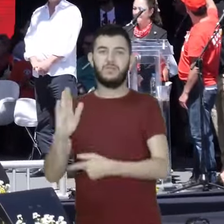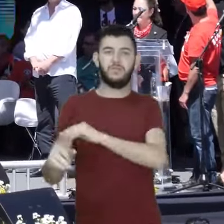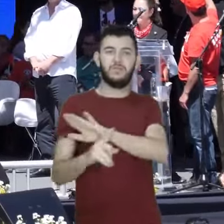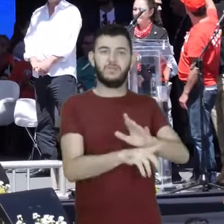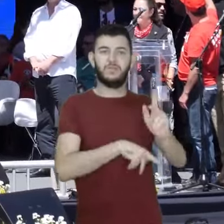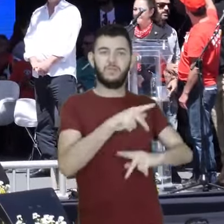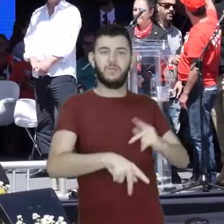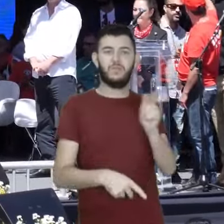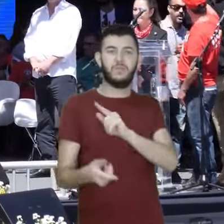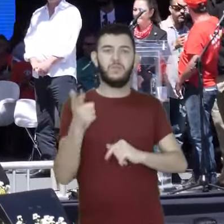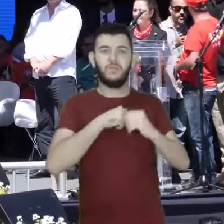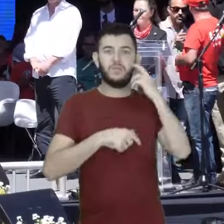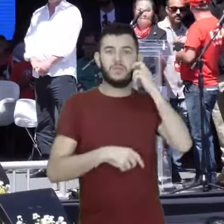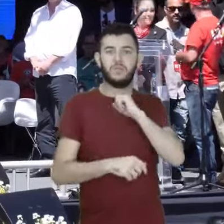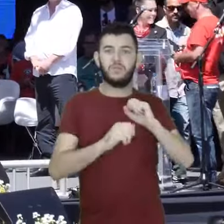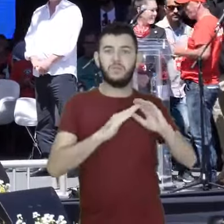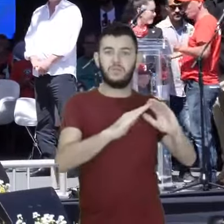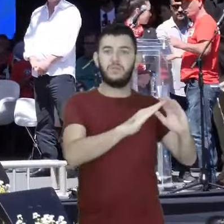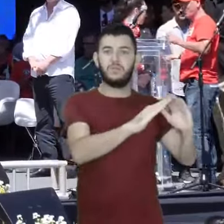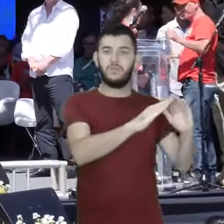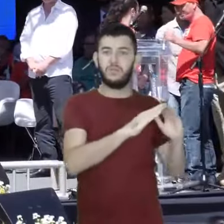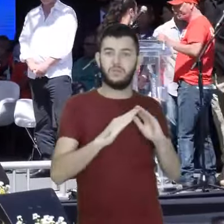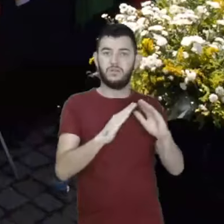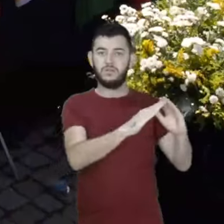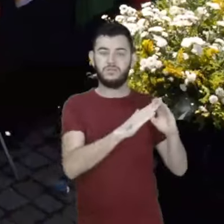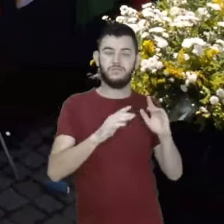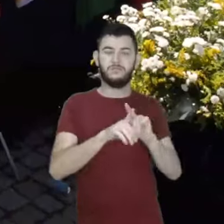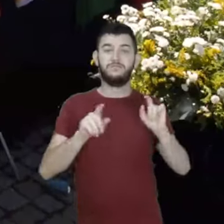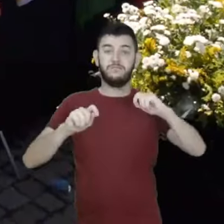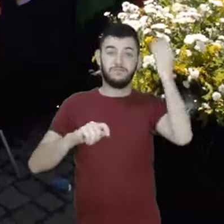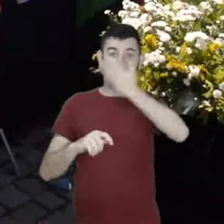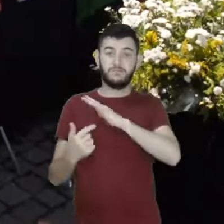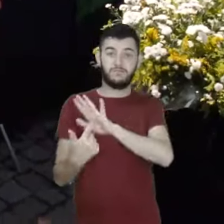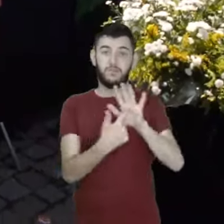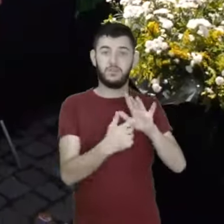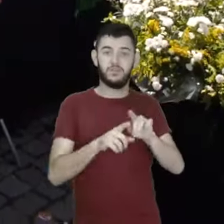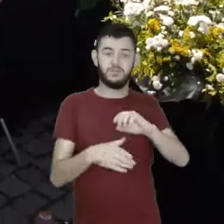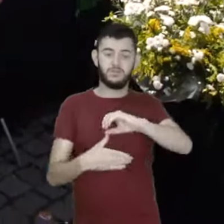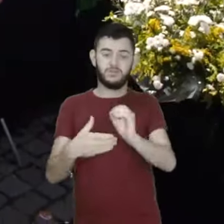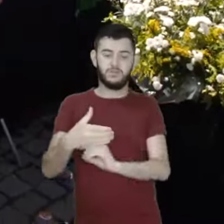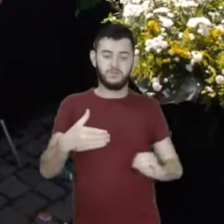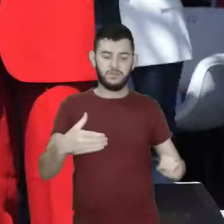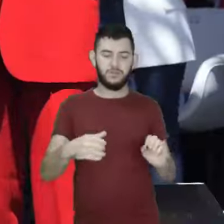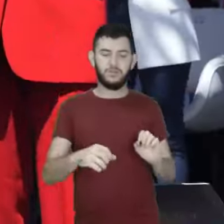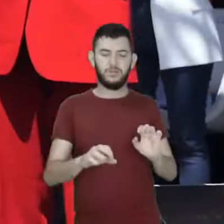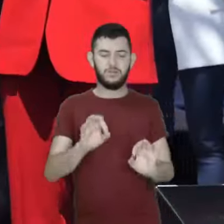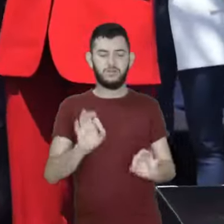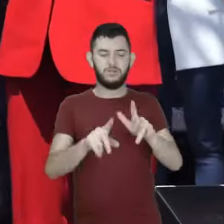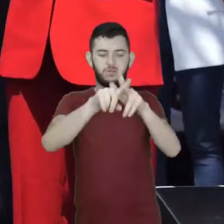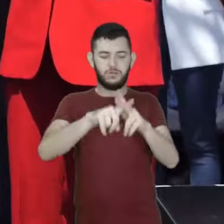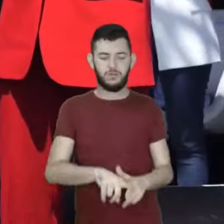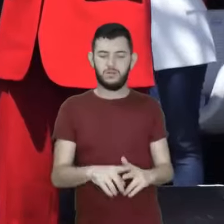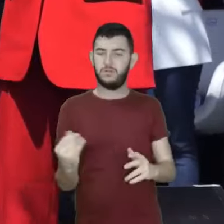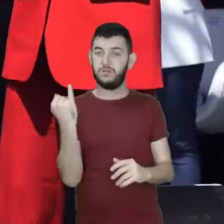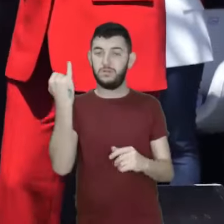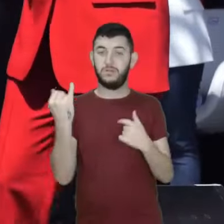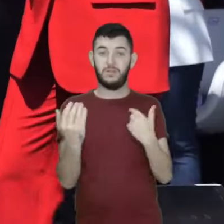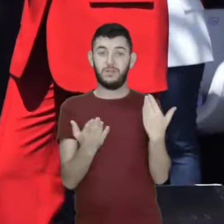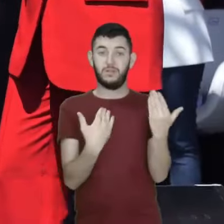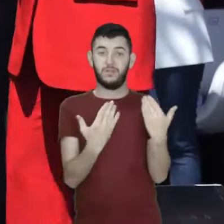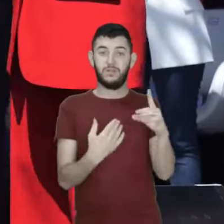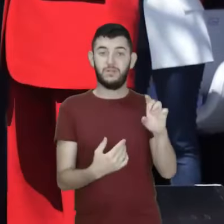Nós provamos que é preciso levar saneamento básico. Eu estava comentando com o Décio, eu não sei se a companheira